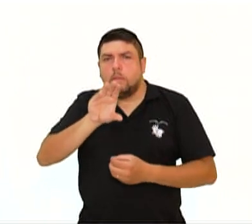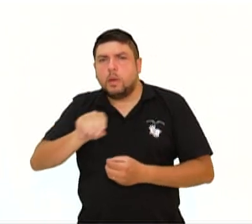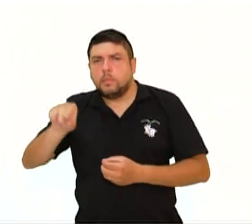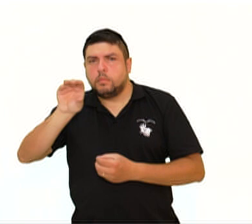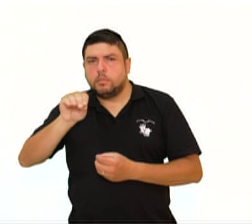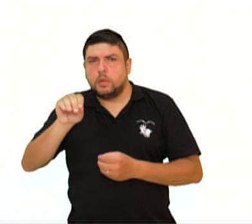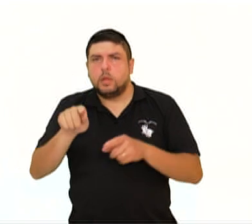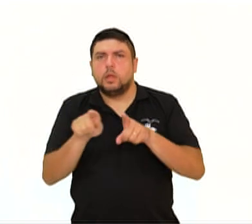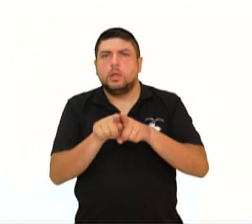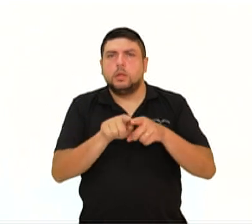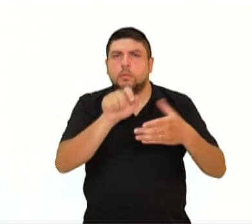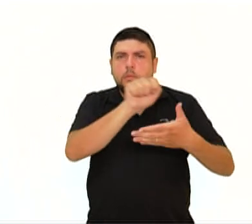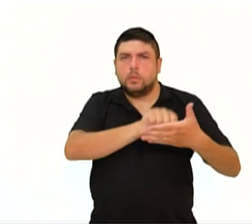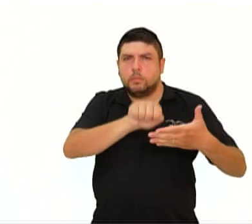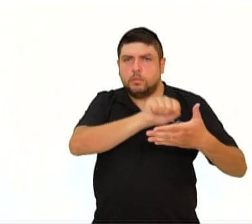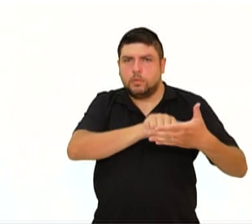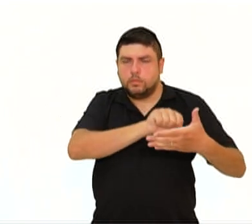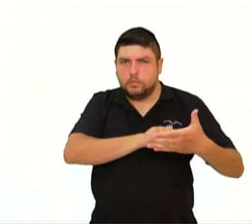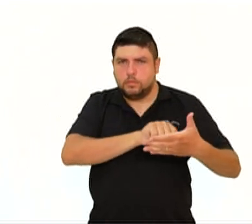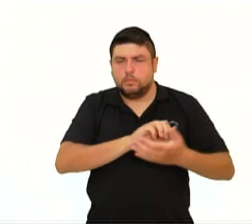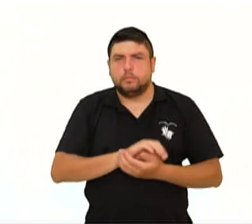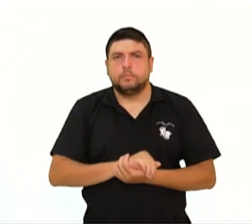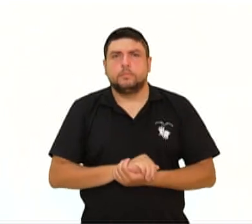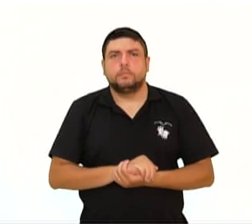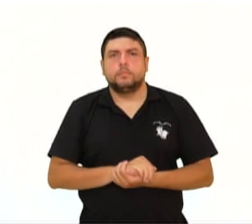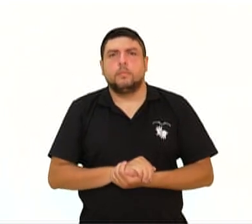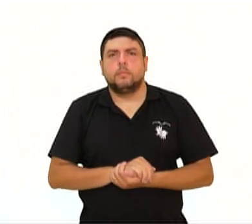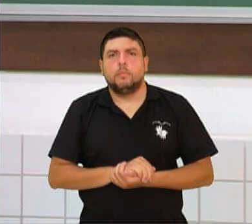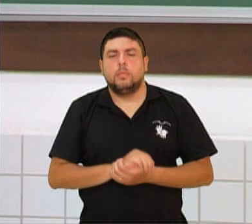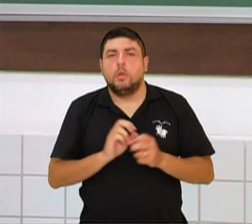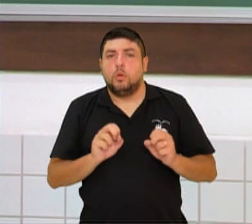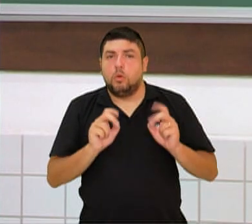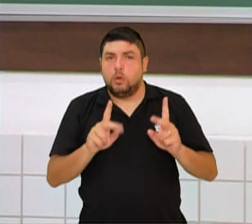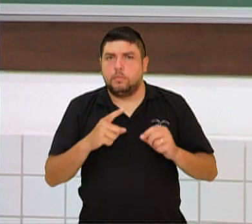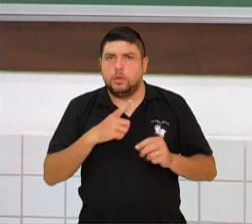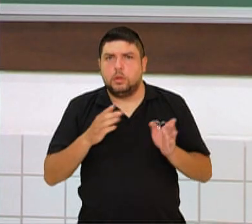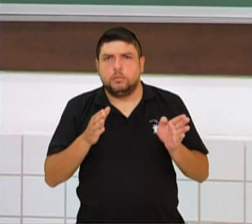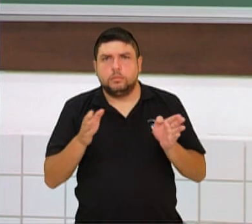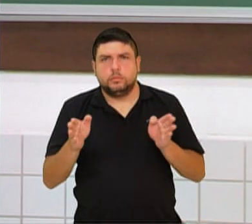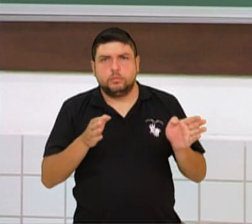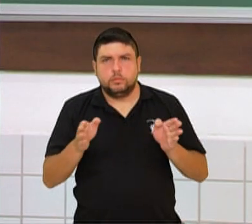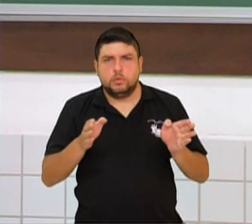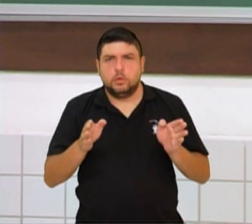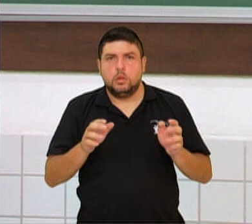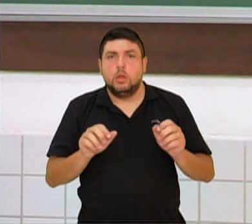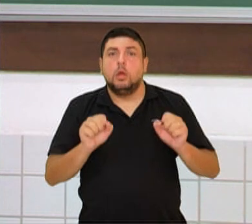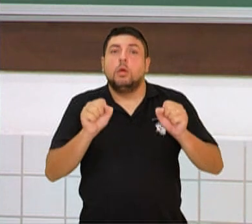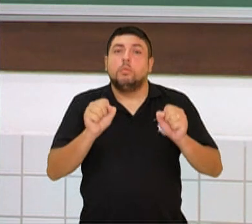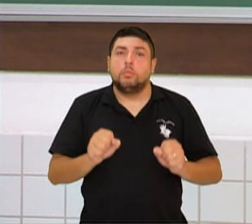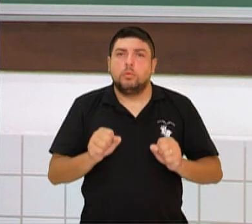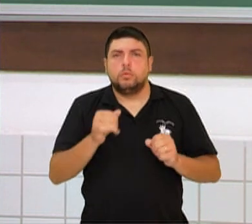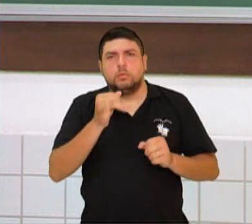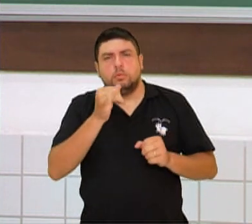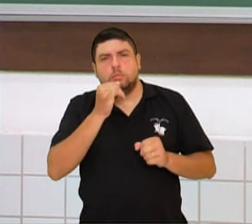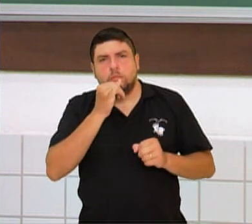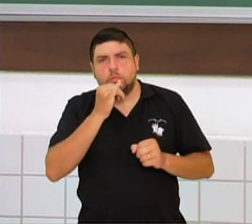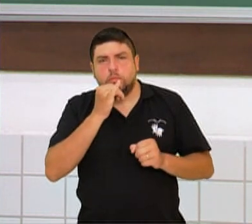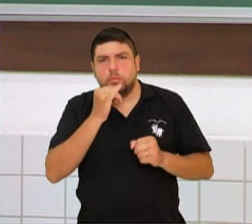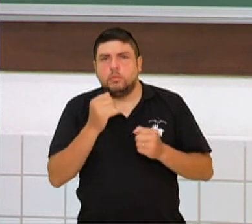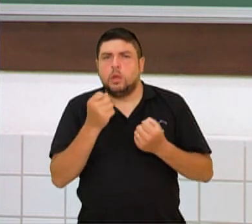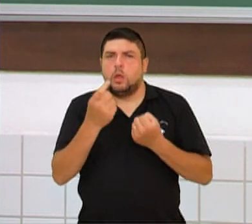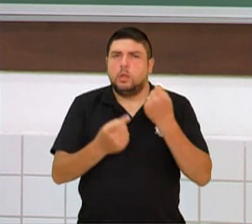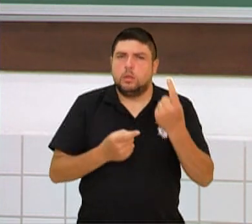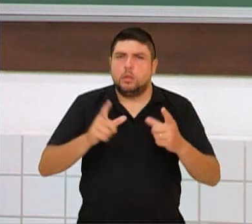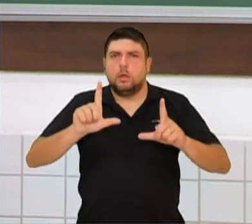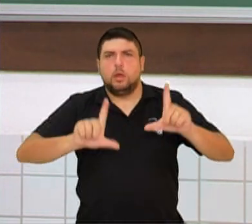e escrita da língua. Bom, nós temos esses dois momentos, né? Então eu posso, às vezes, lá vejo na televisão,